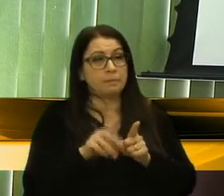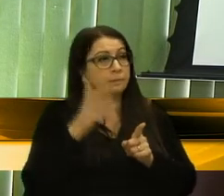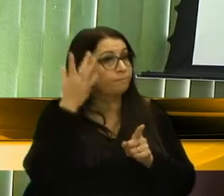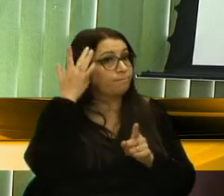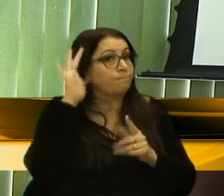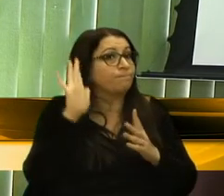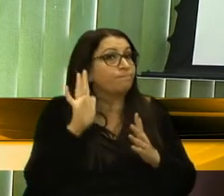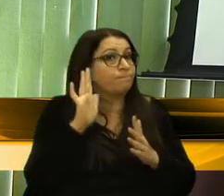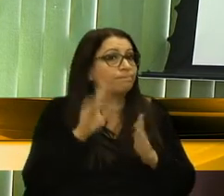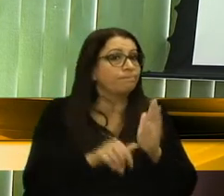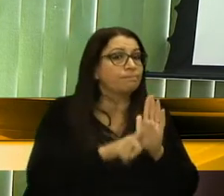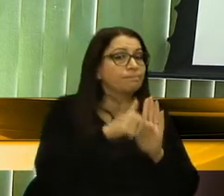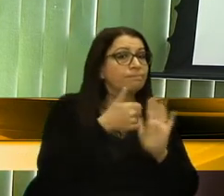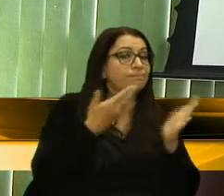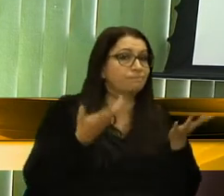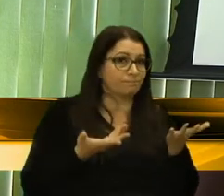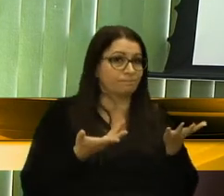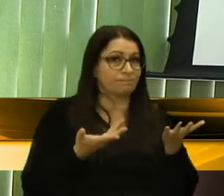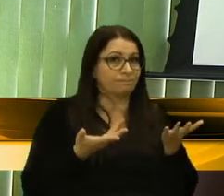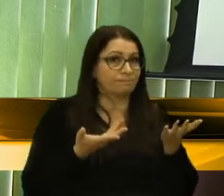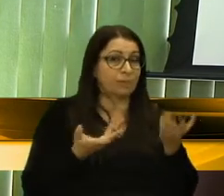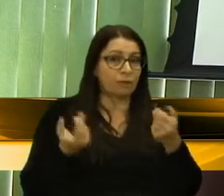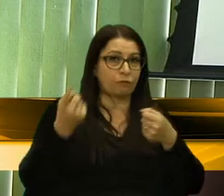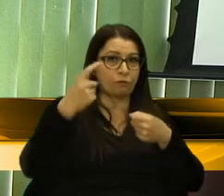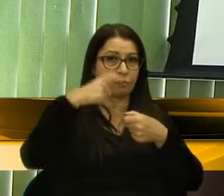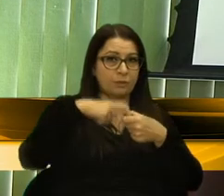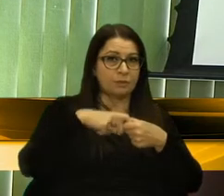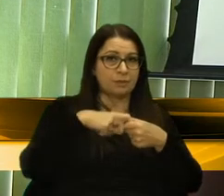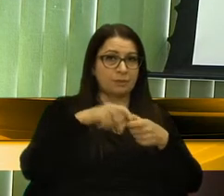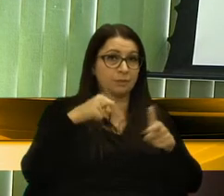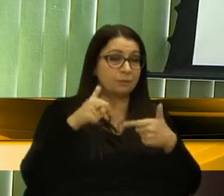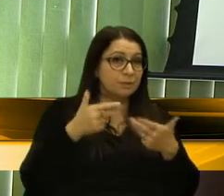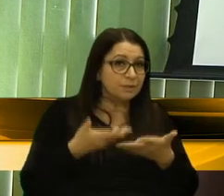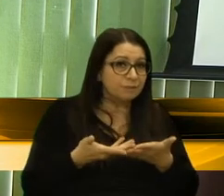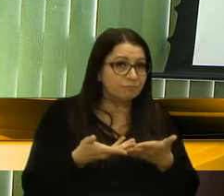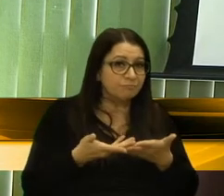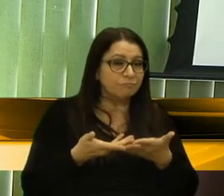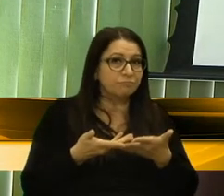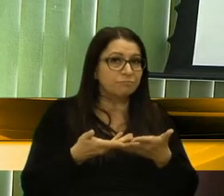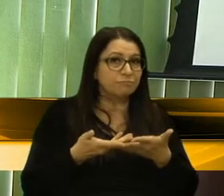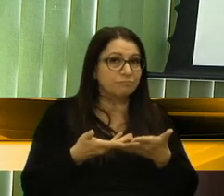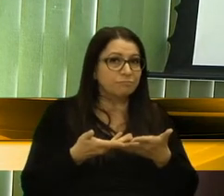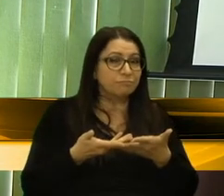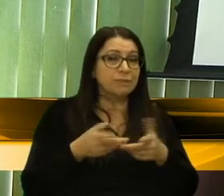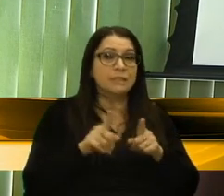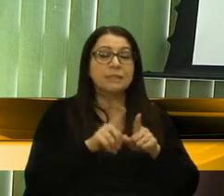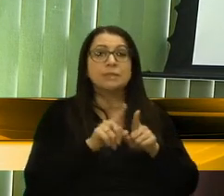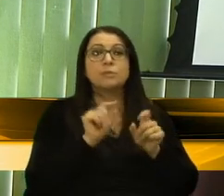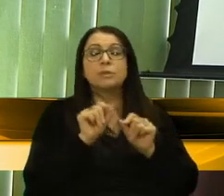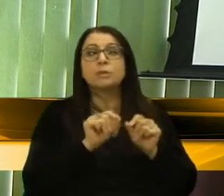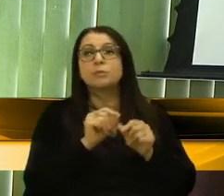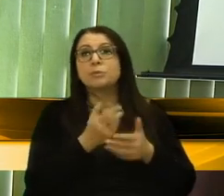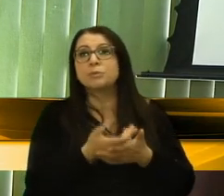sabe se é melhor voltar ao trabalho ou se resguardar em função